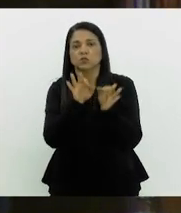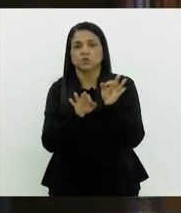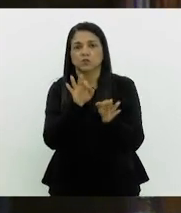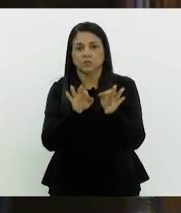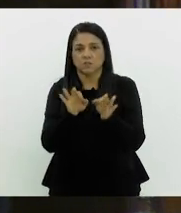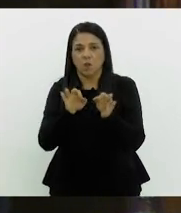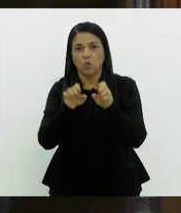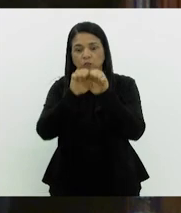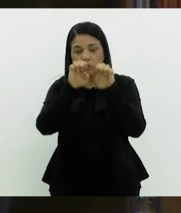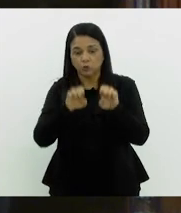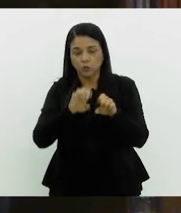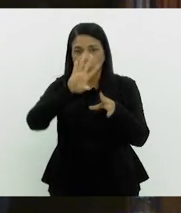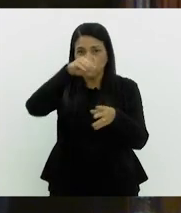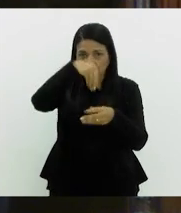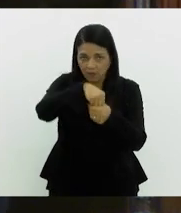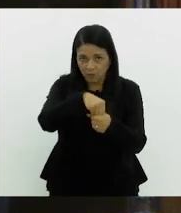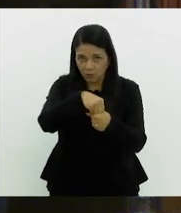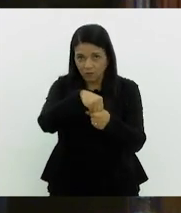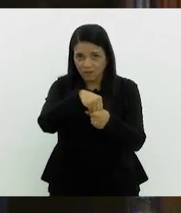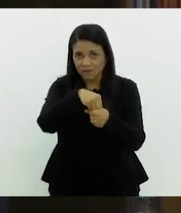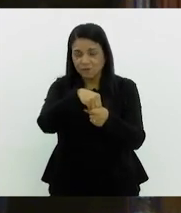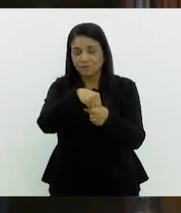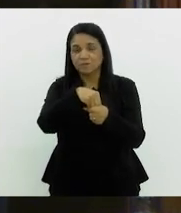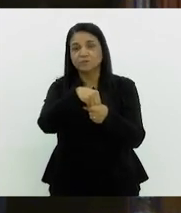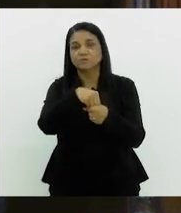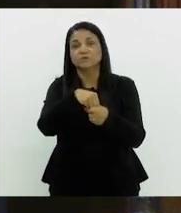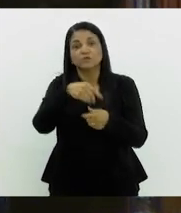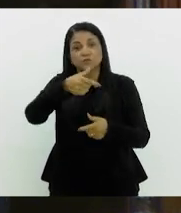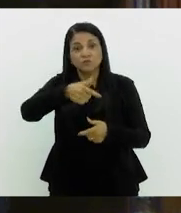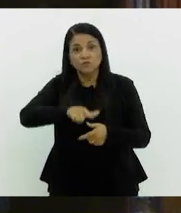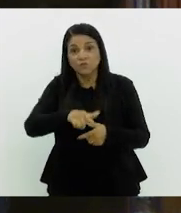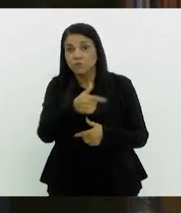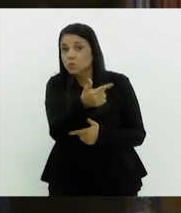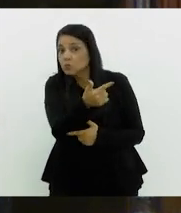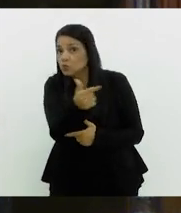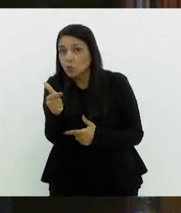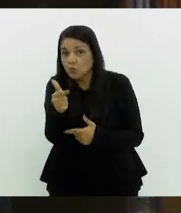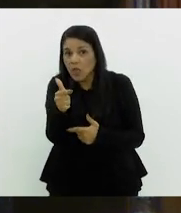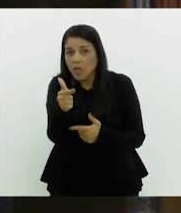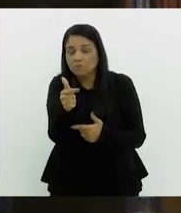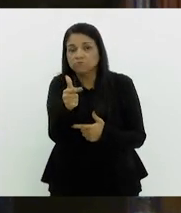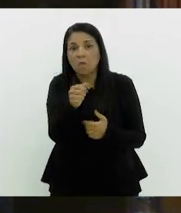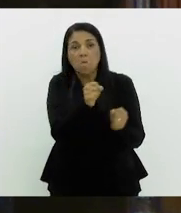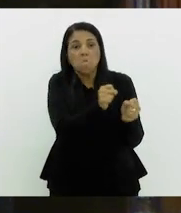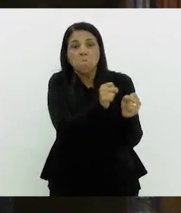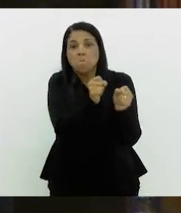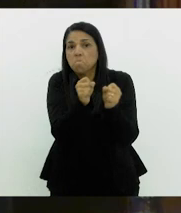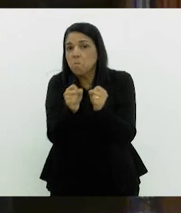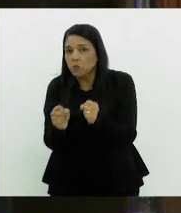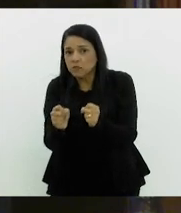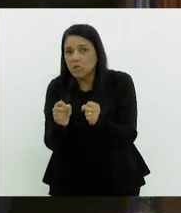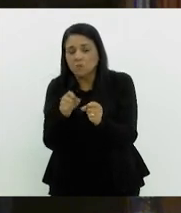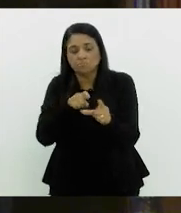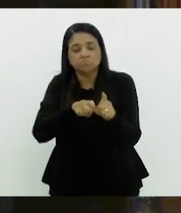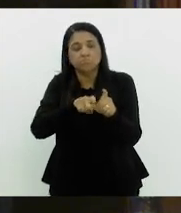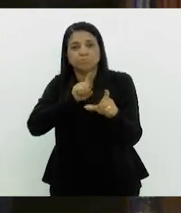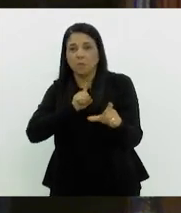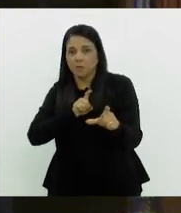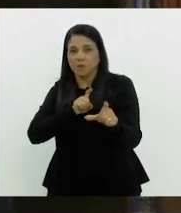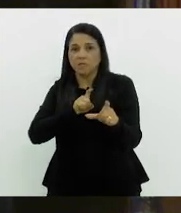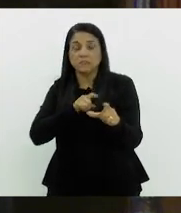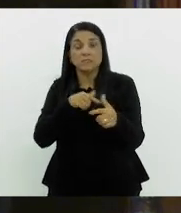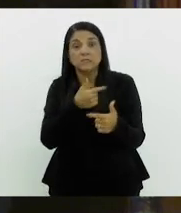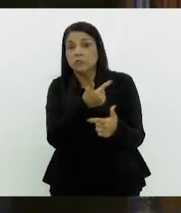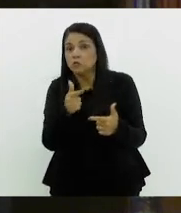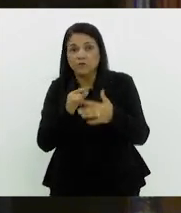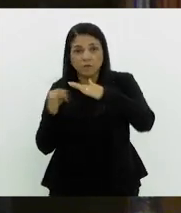estrutura. Repito em alto e bom tom: não existe poder legislativo independente sem um órgão de